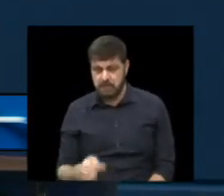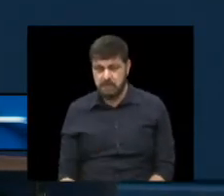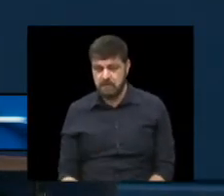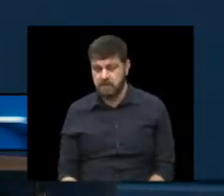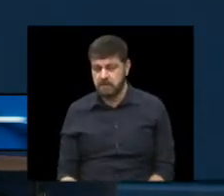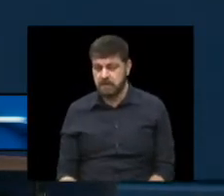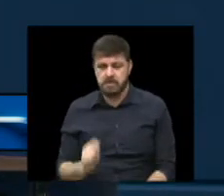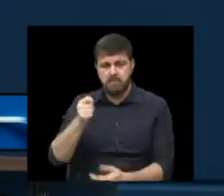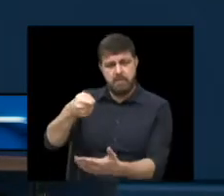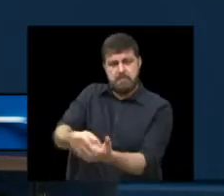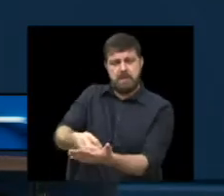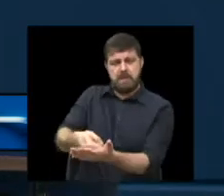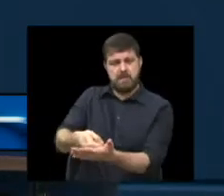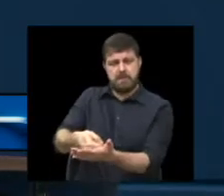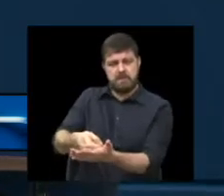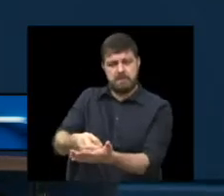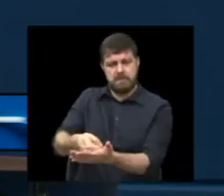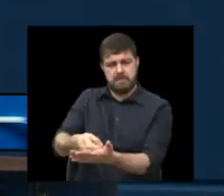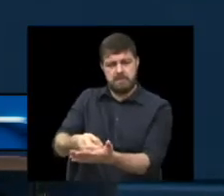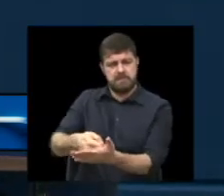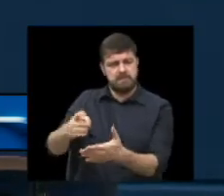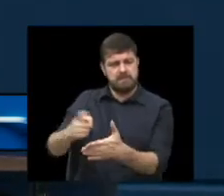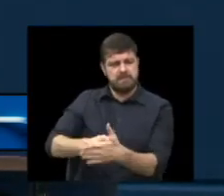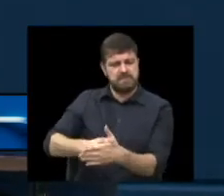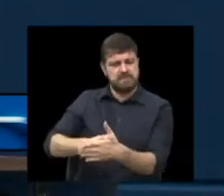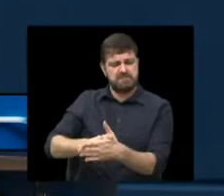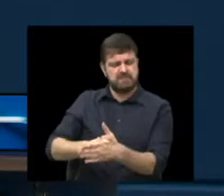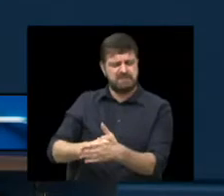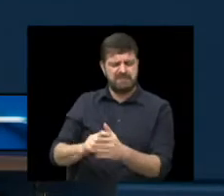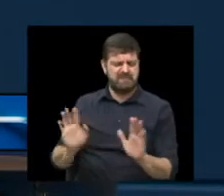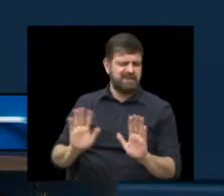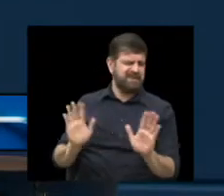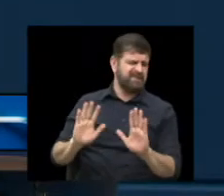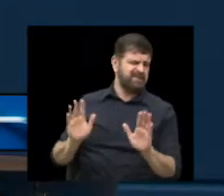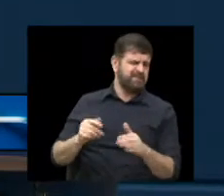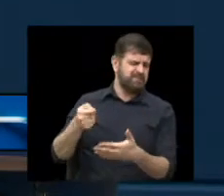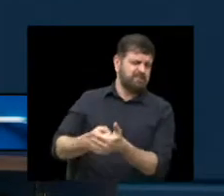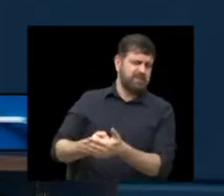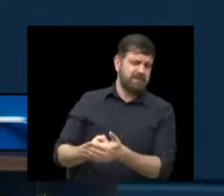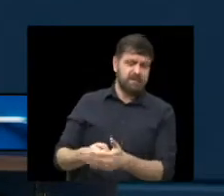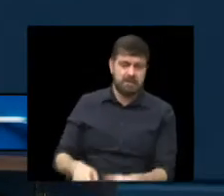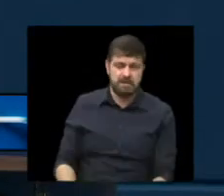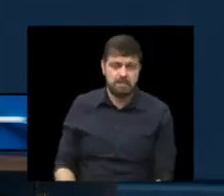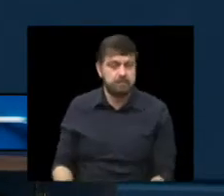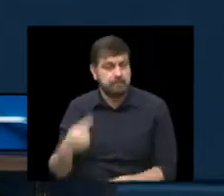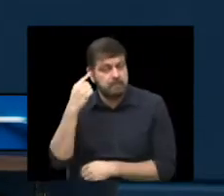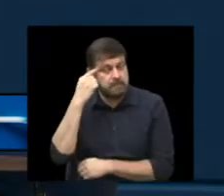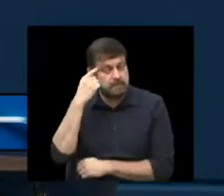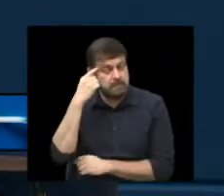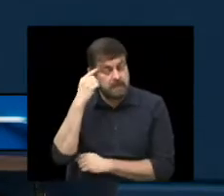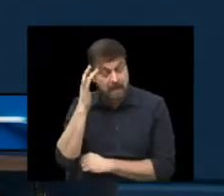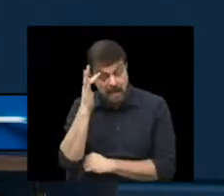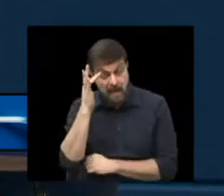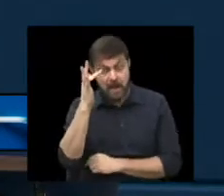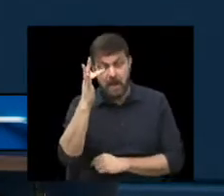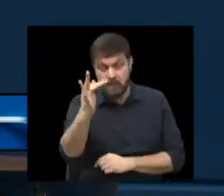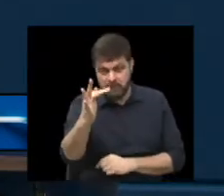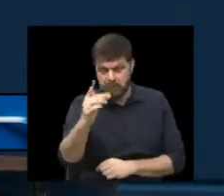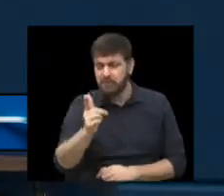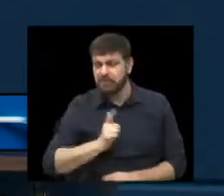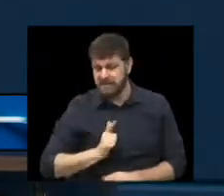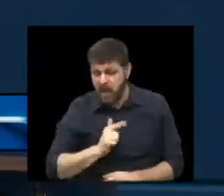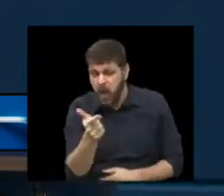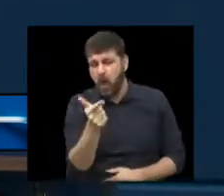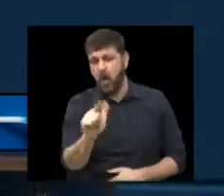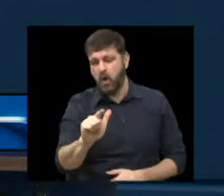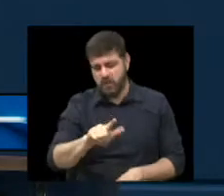não pagar as dívidas que ele tem com o município, prevendo já um novo refis, o último foi em 2014,